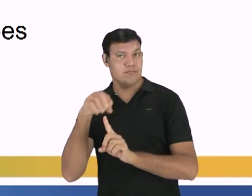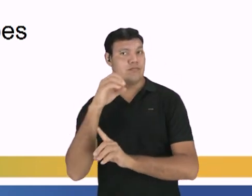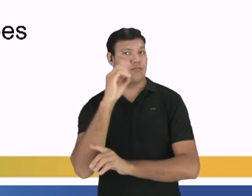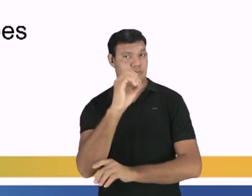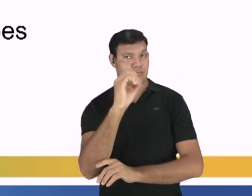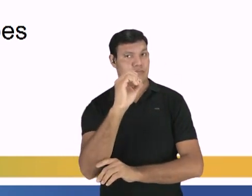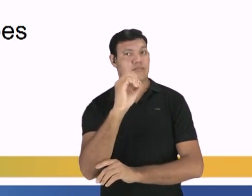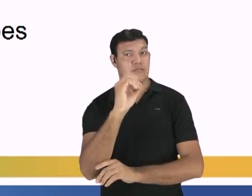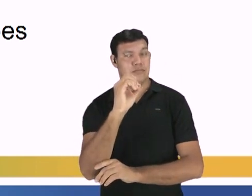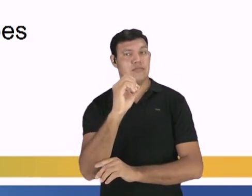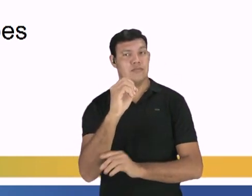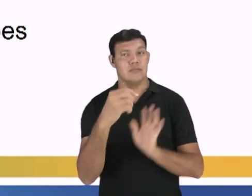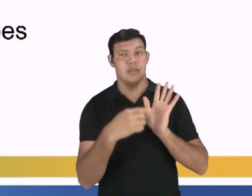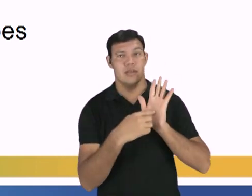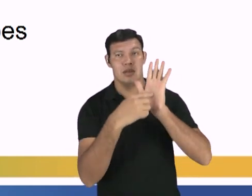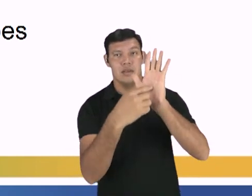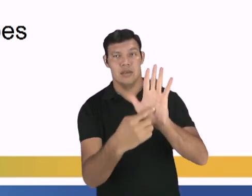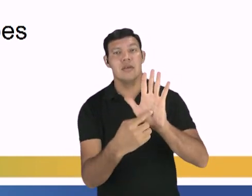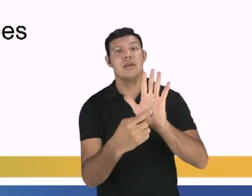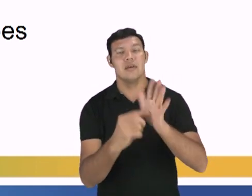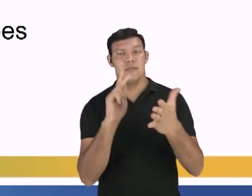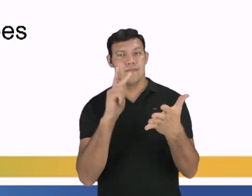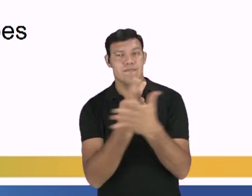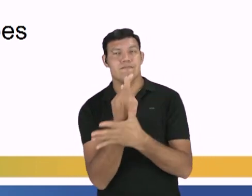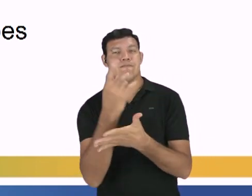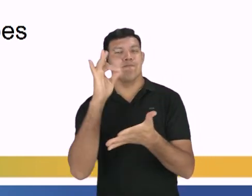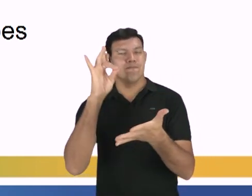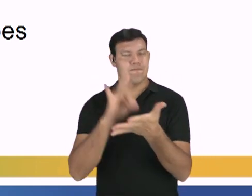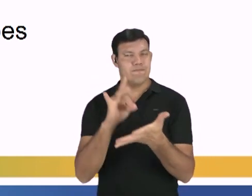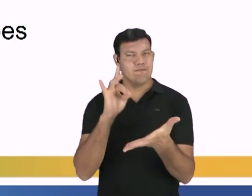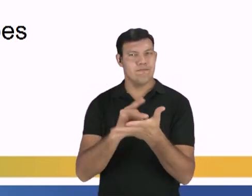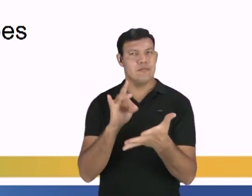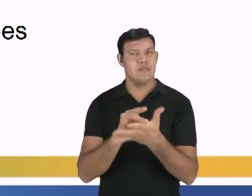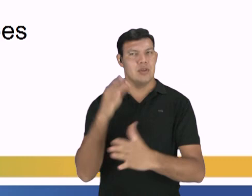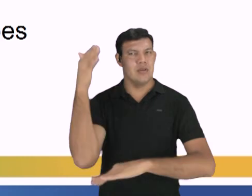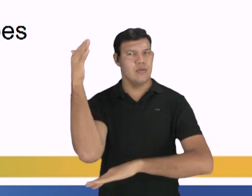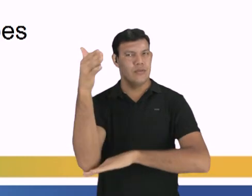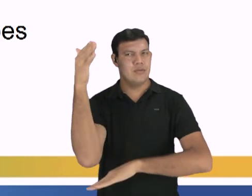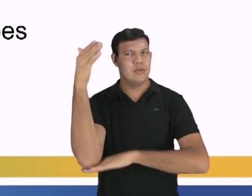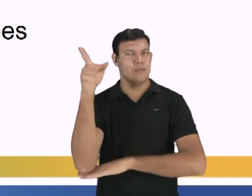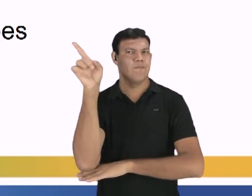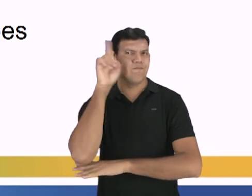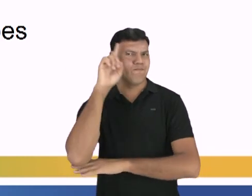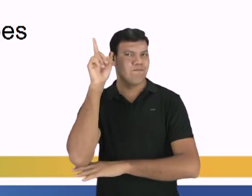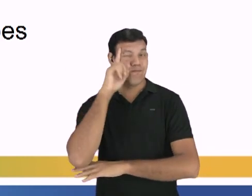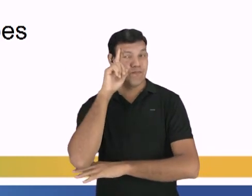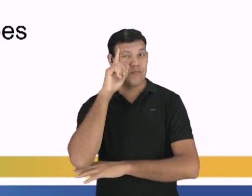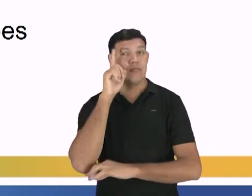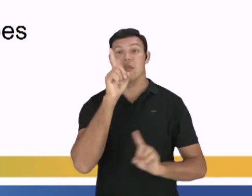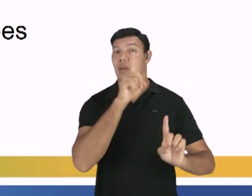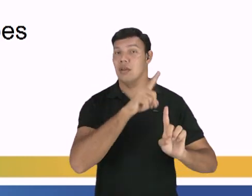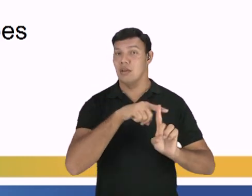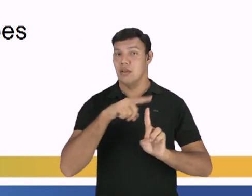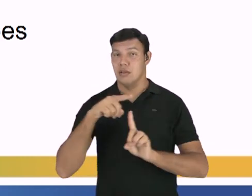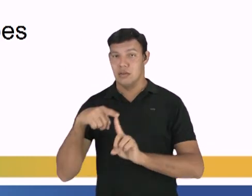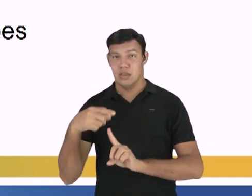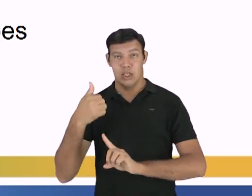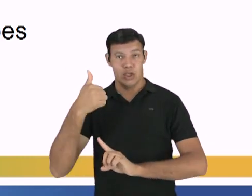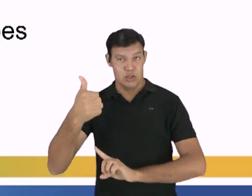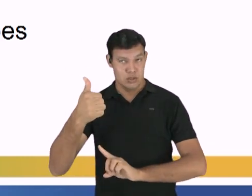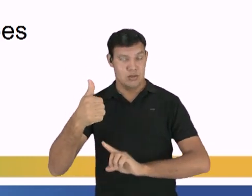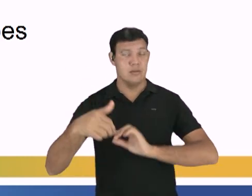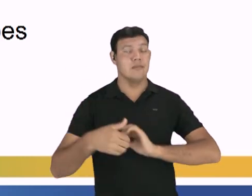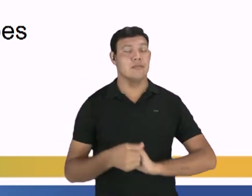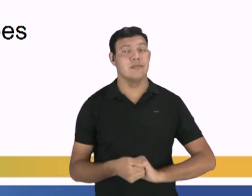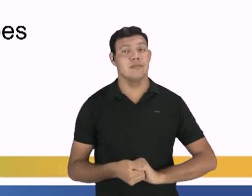conditional, indica fatos verdadeiros que ocorrem com frequência. Já a condicional tipo 1, first conditional,